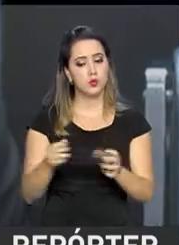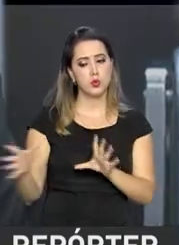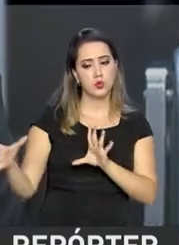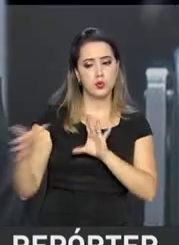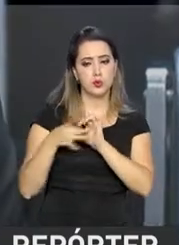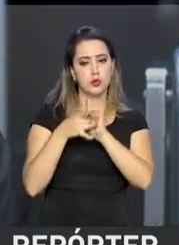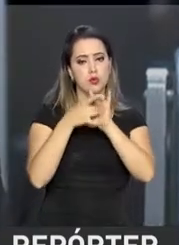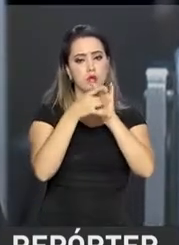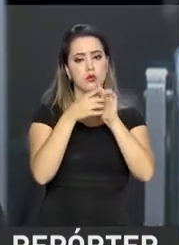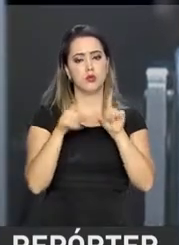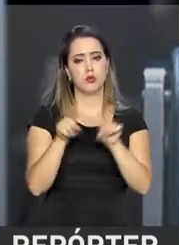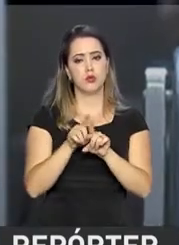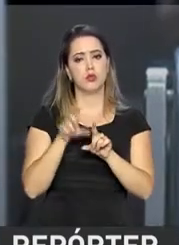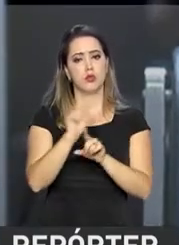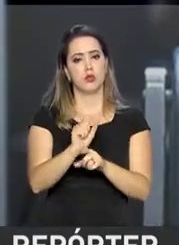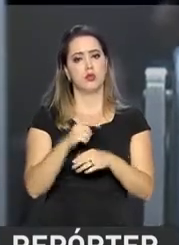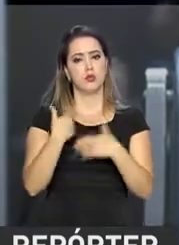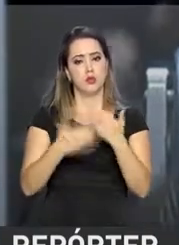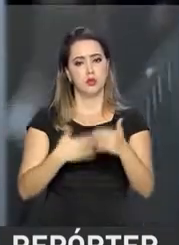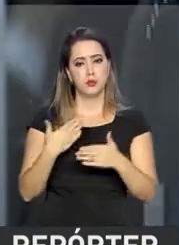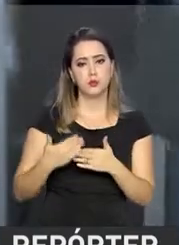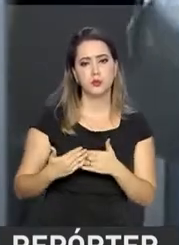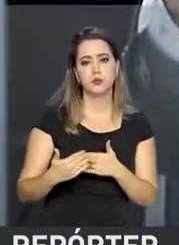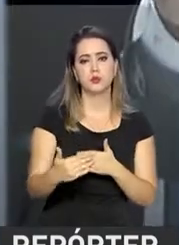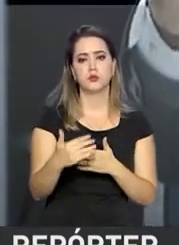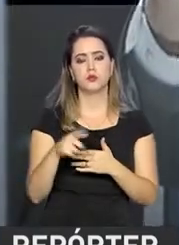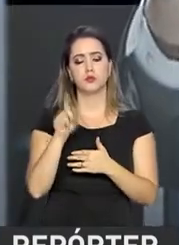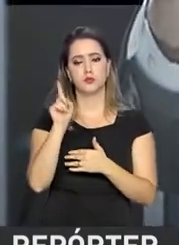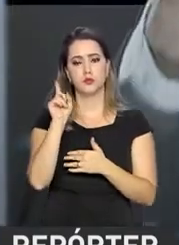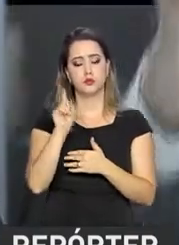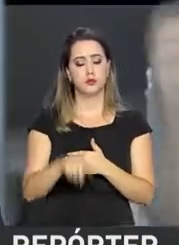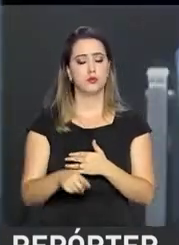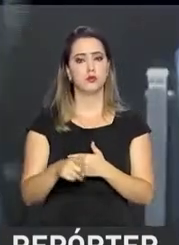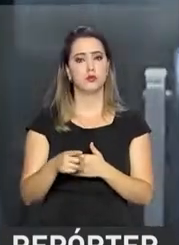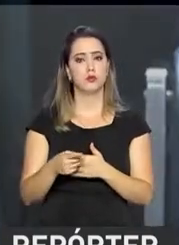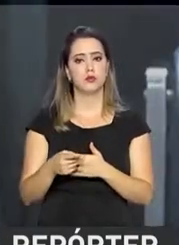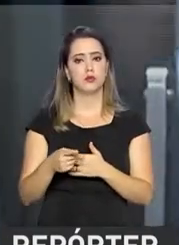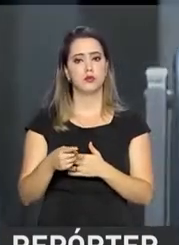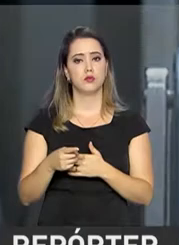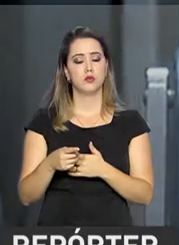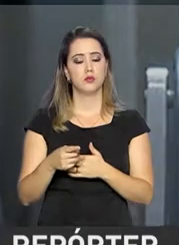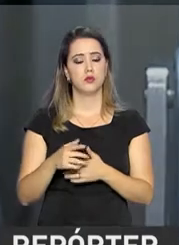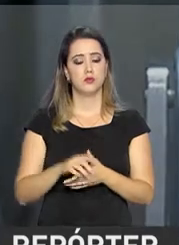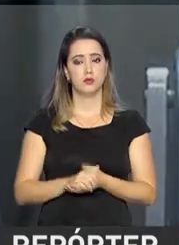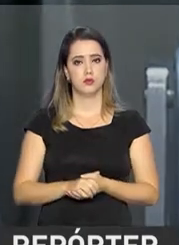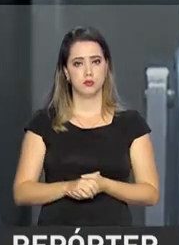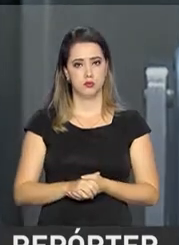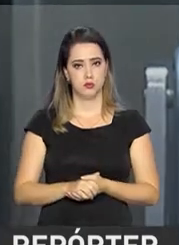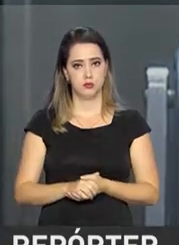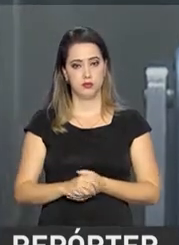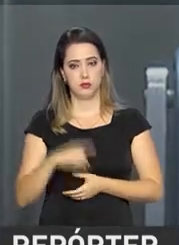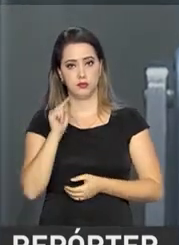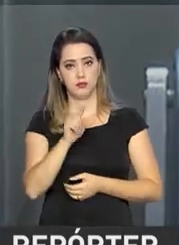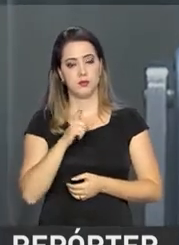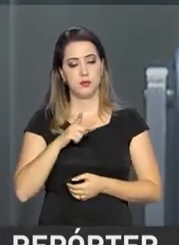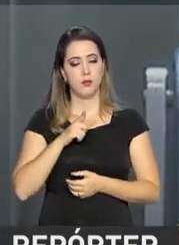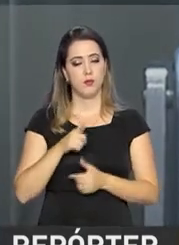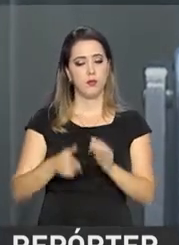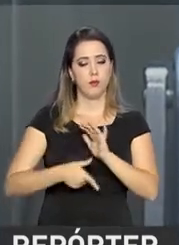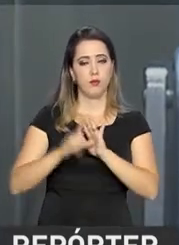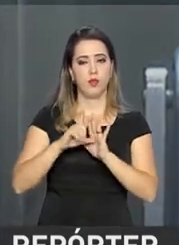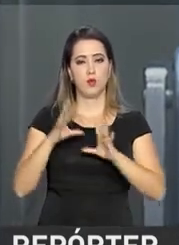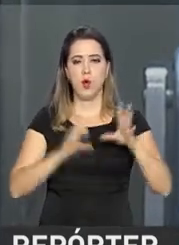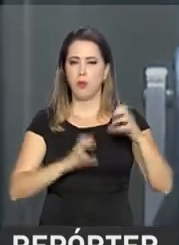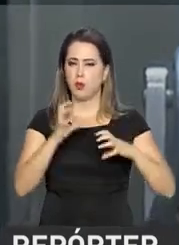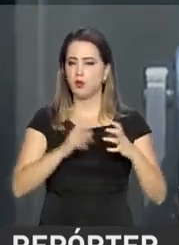somatória de vetores tiver toda apontada na mesma direção, o resultante será maior. E que, em vez de ter atrito, tenha esse